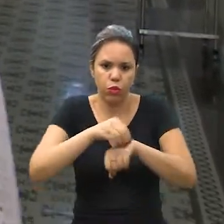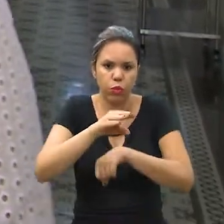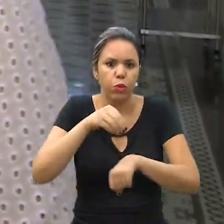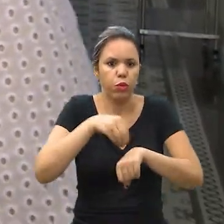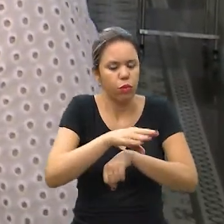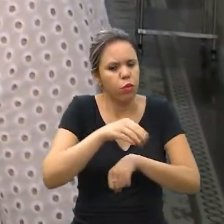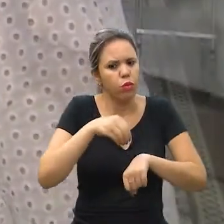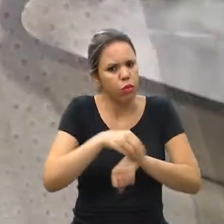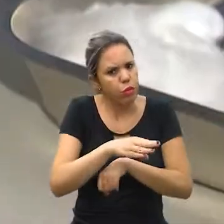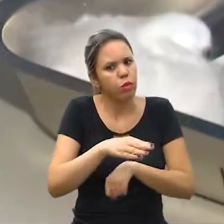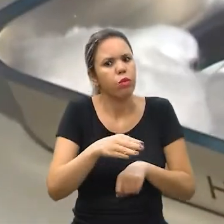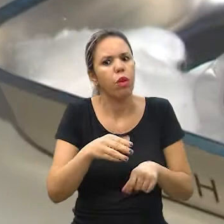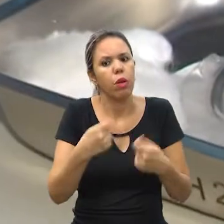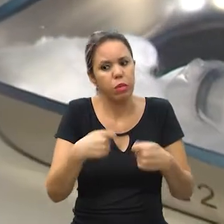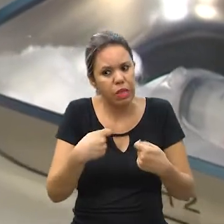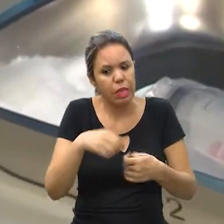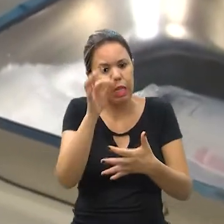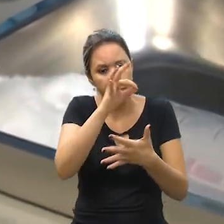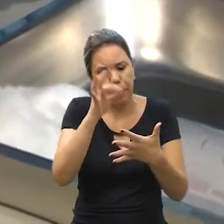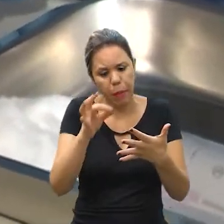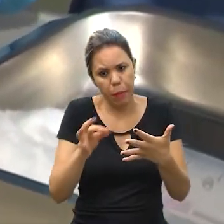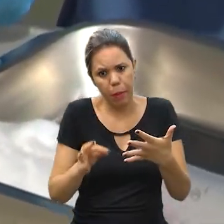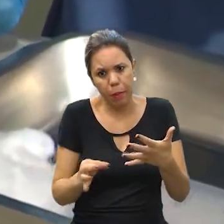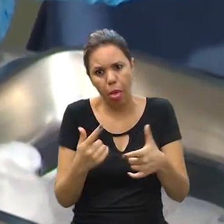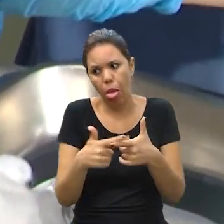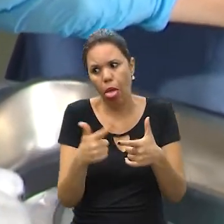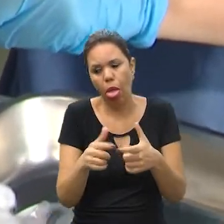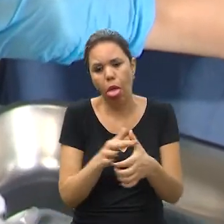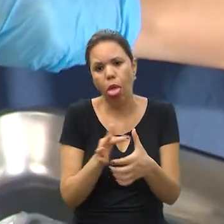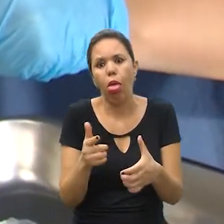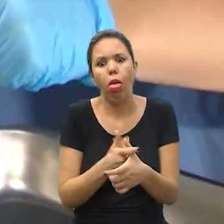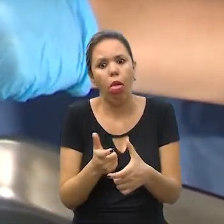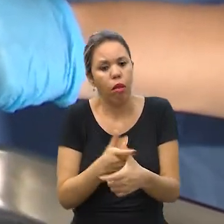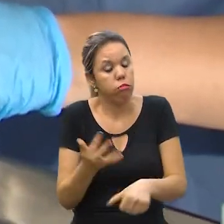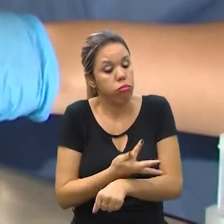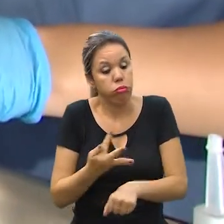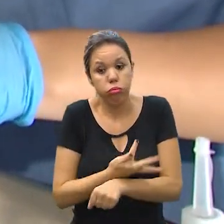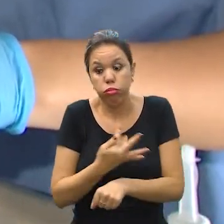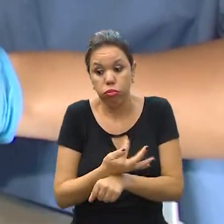nós levamos as nossas necessidades, onde a gente